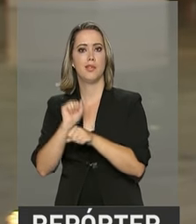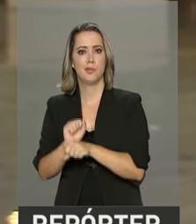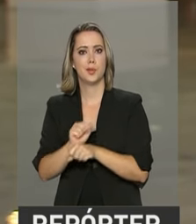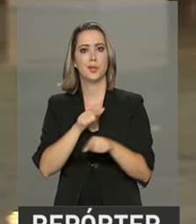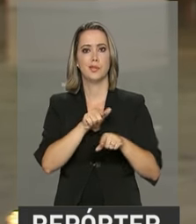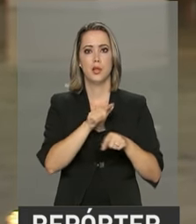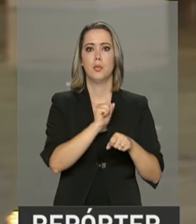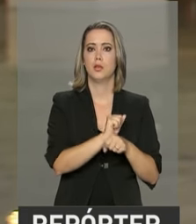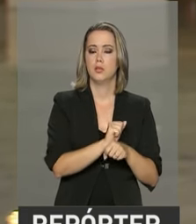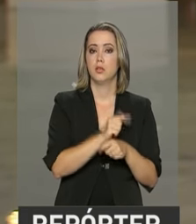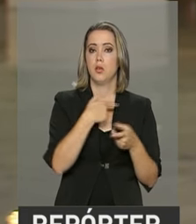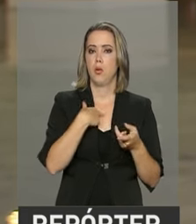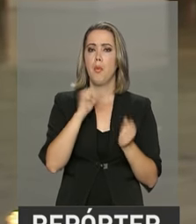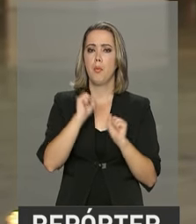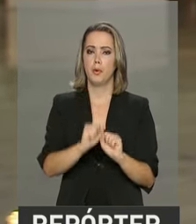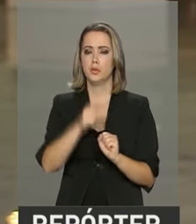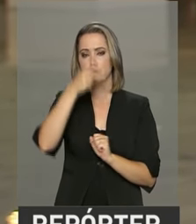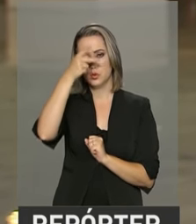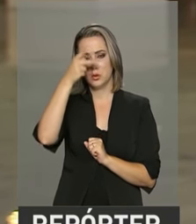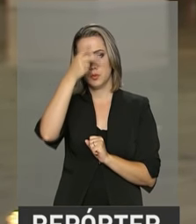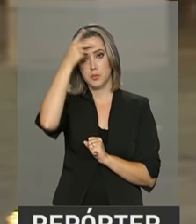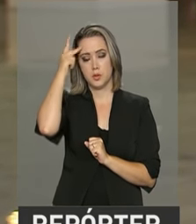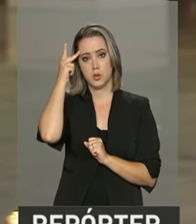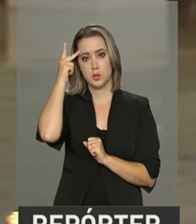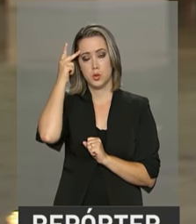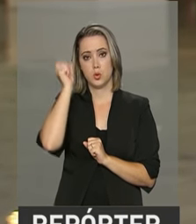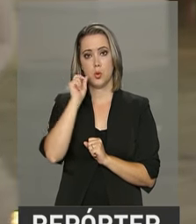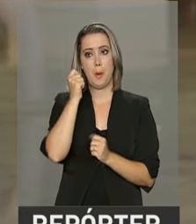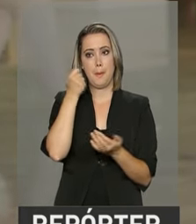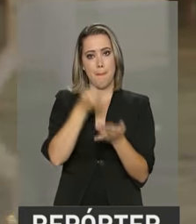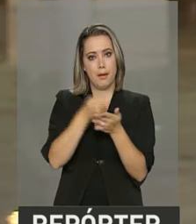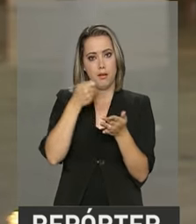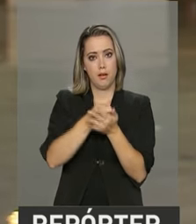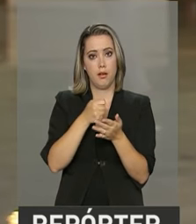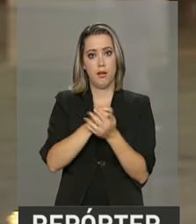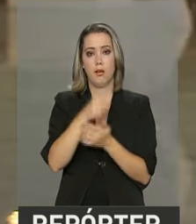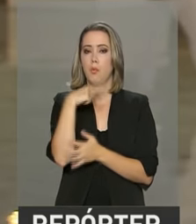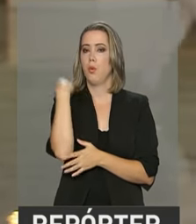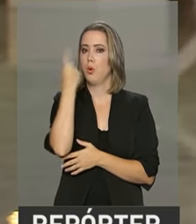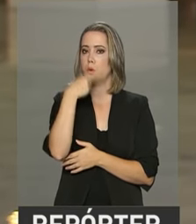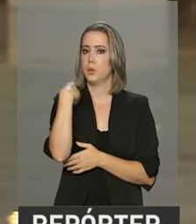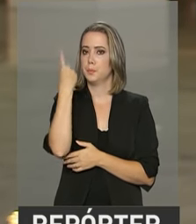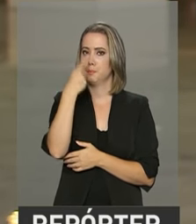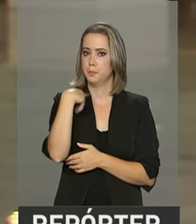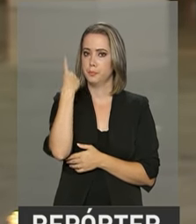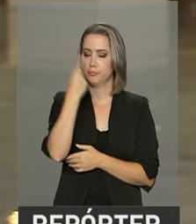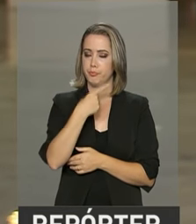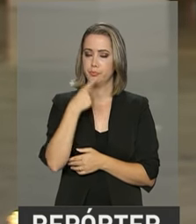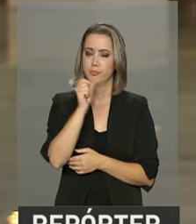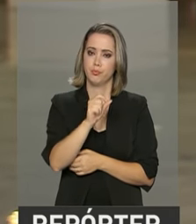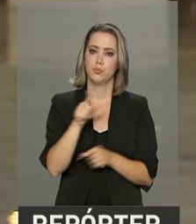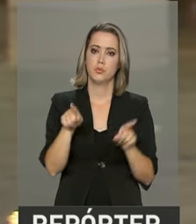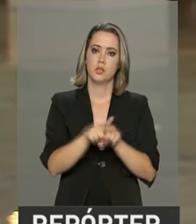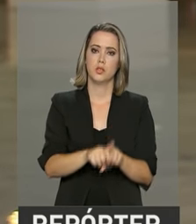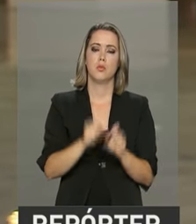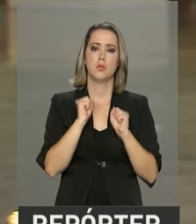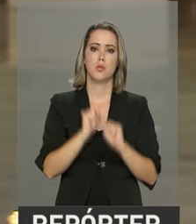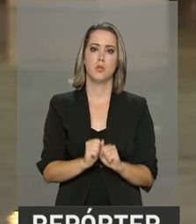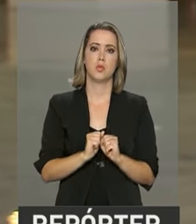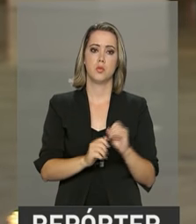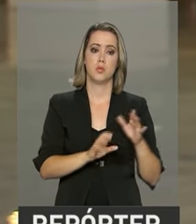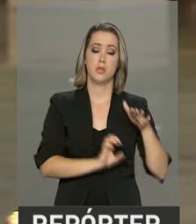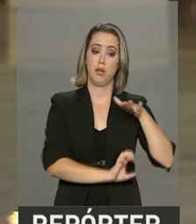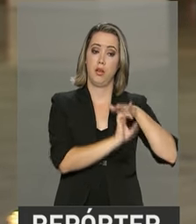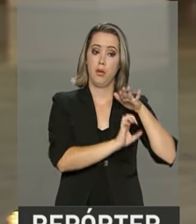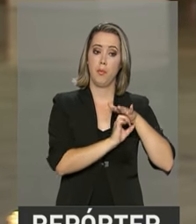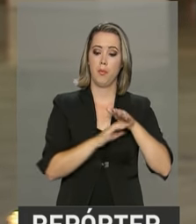permite que os trabalhadores sejam pagos pelas horas trabalhadas. O projeto permite ainda que a negociação entre empresas